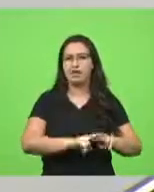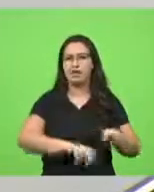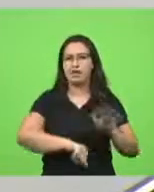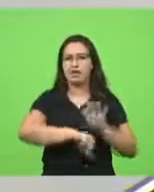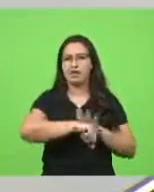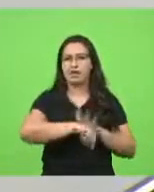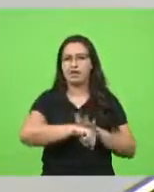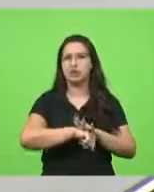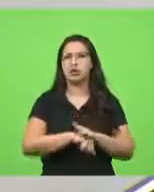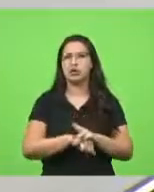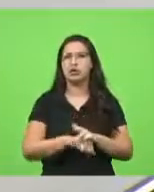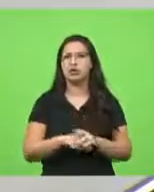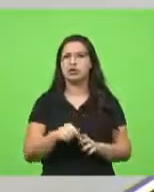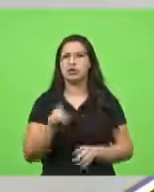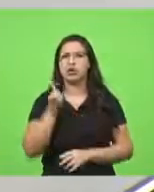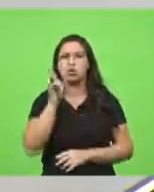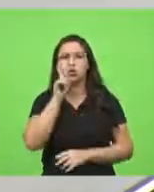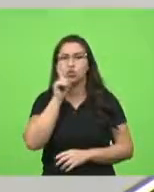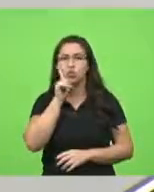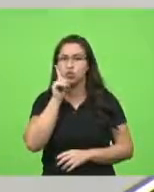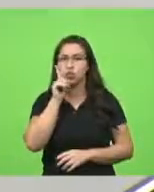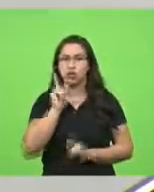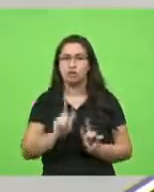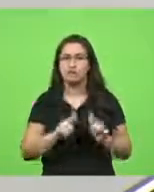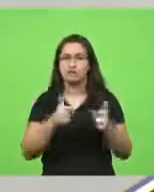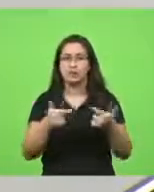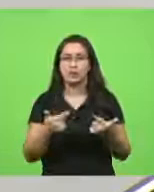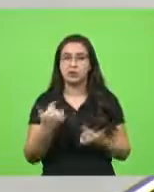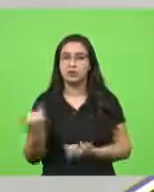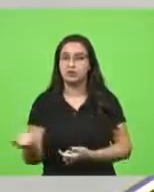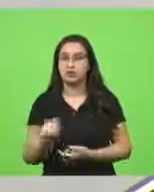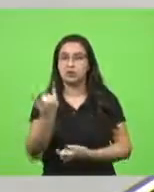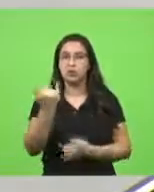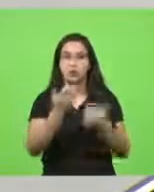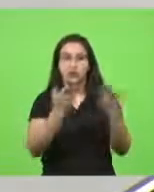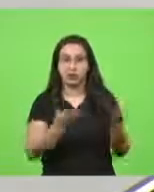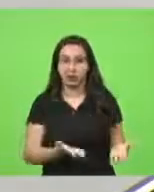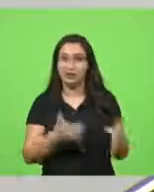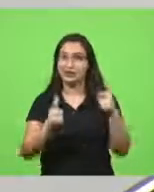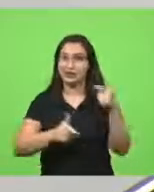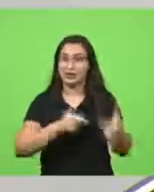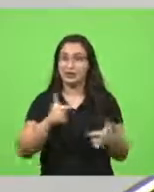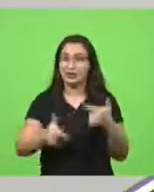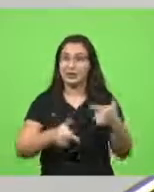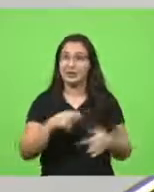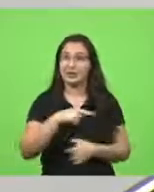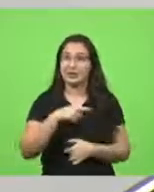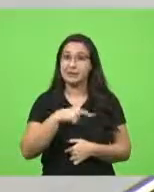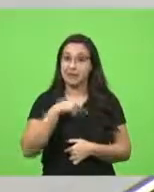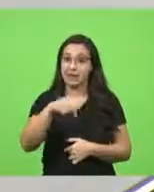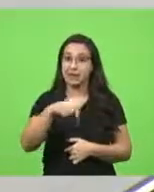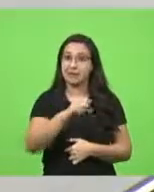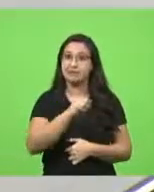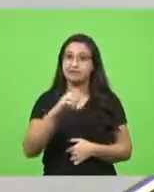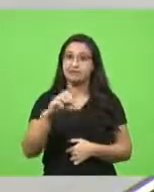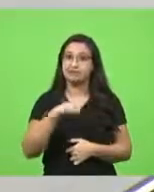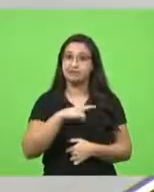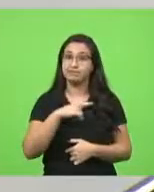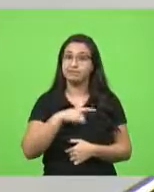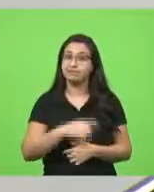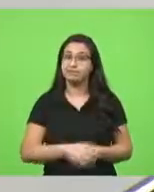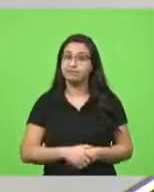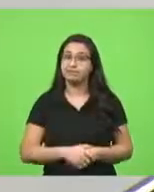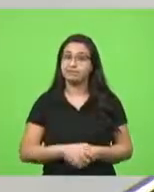manchetes alguma ação importante da segurança pública no estado de Santa Catarina. Tenho visto